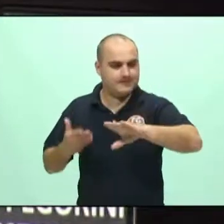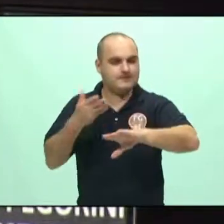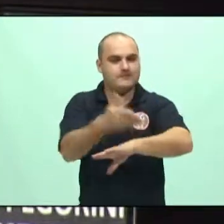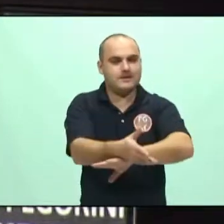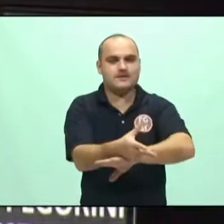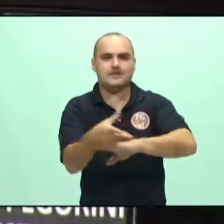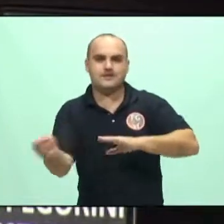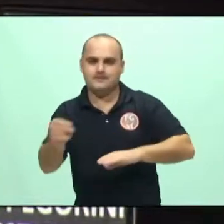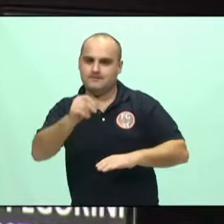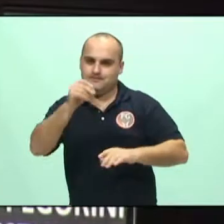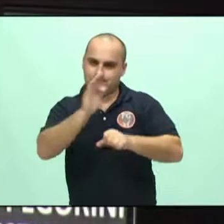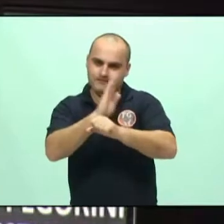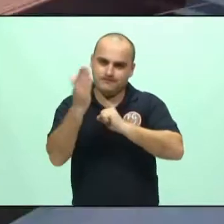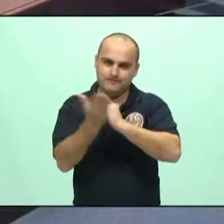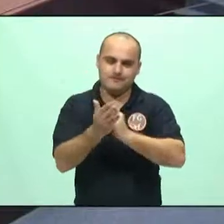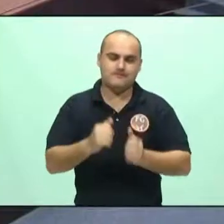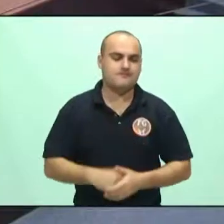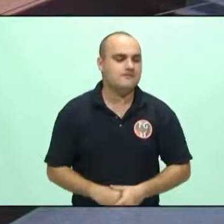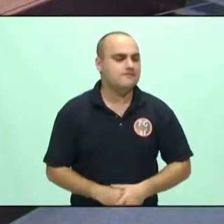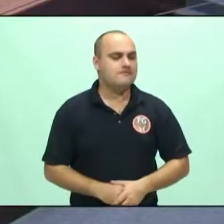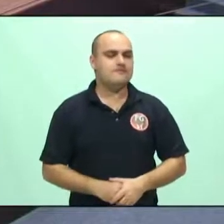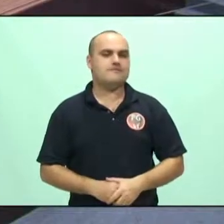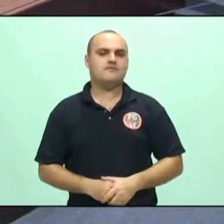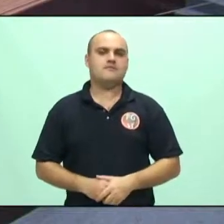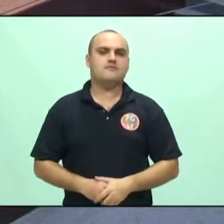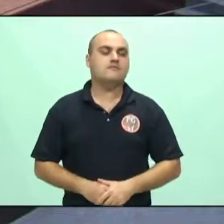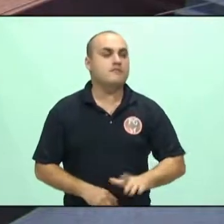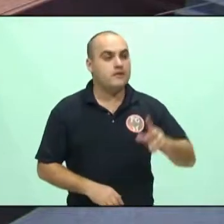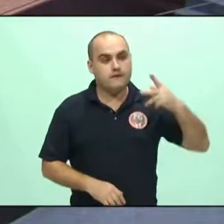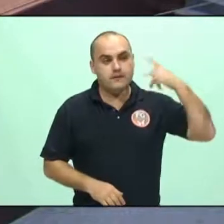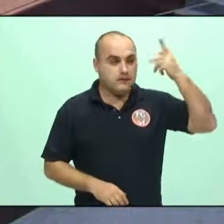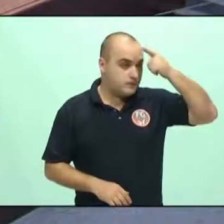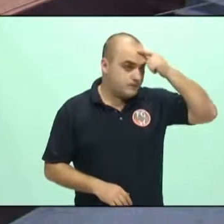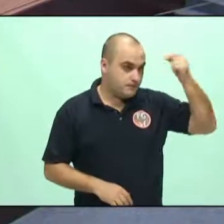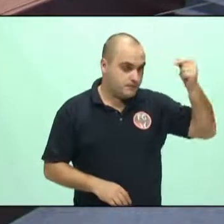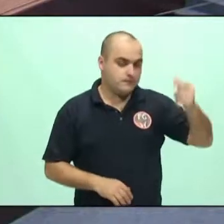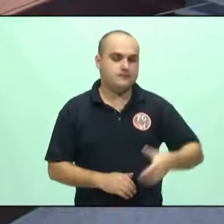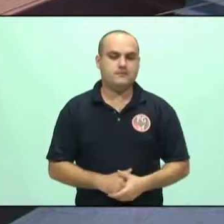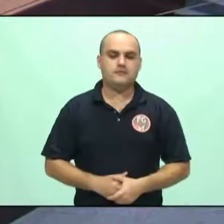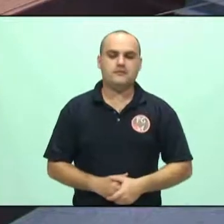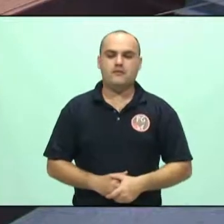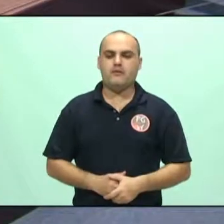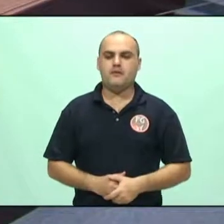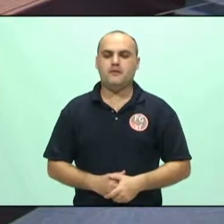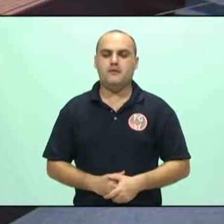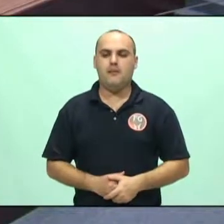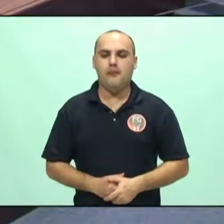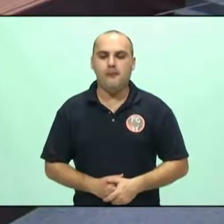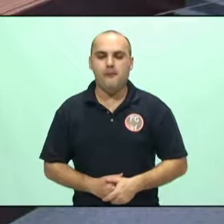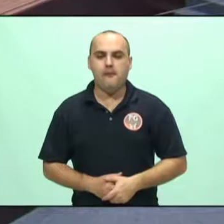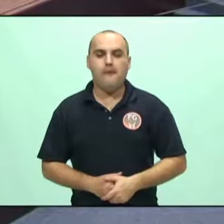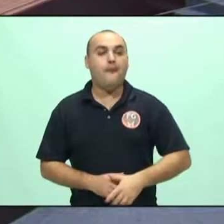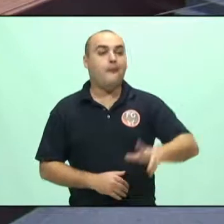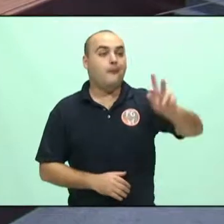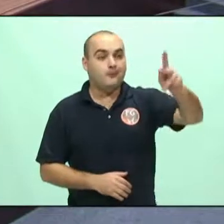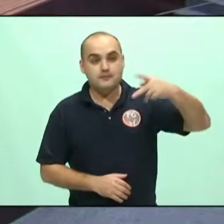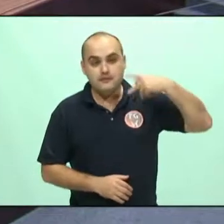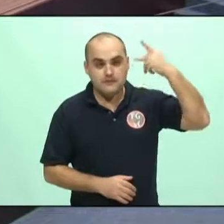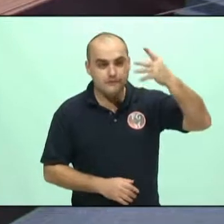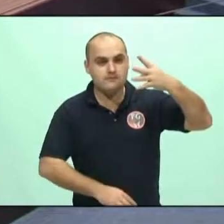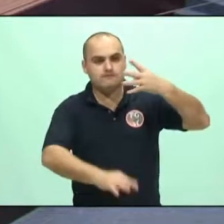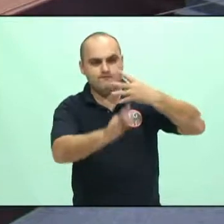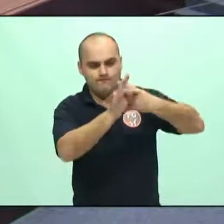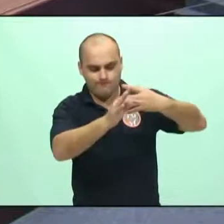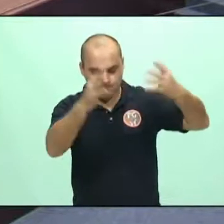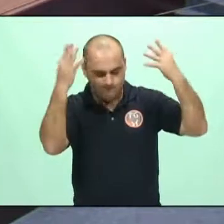seria isso a palavra Presidente Vereador Tonho Parabéns Vereador pelo